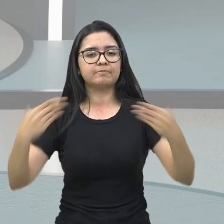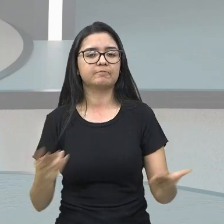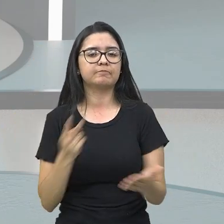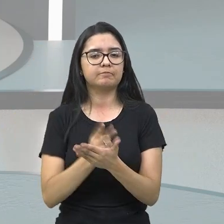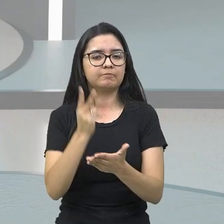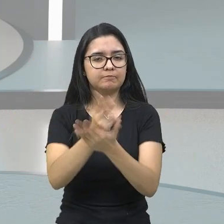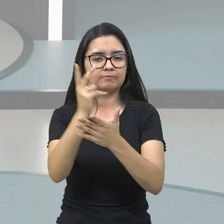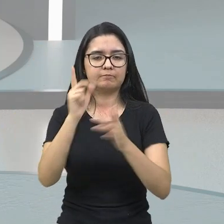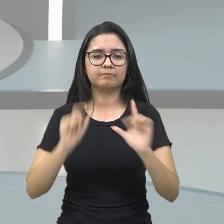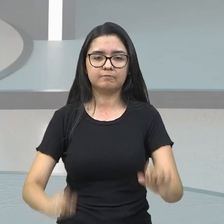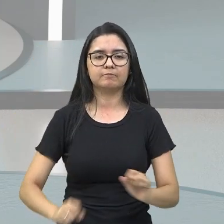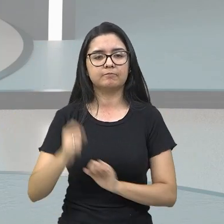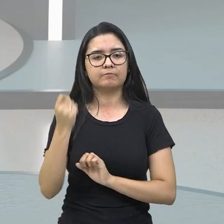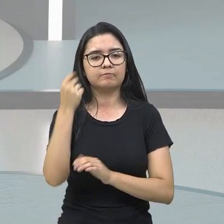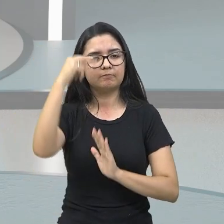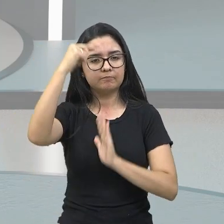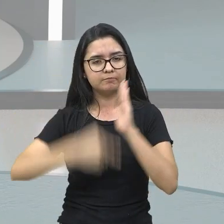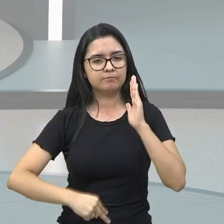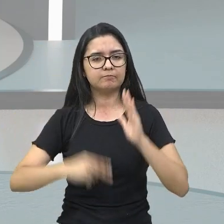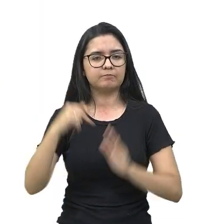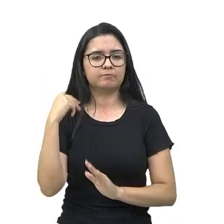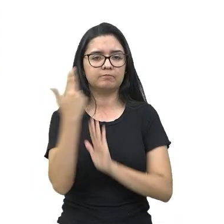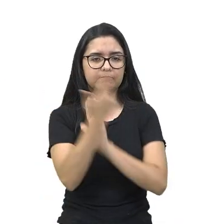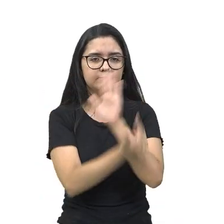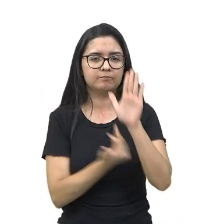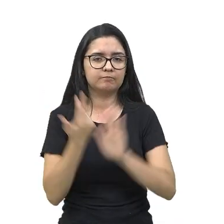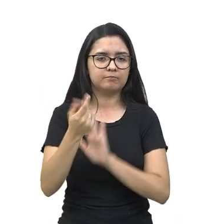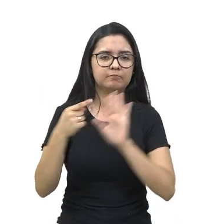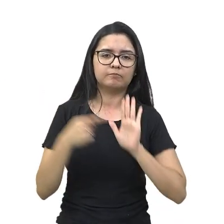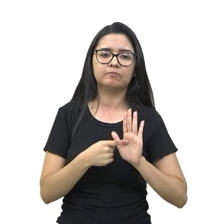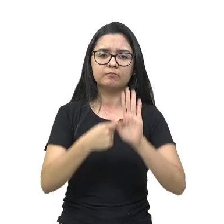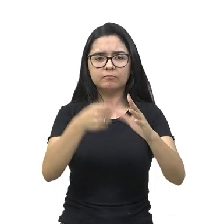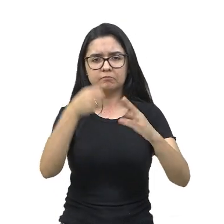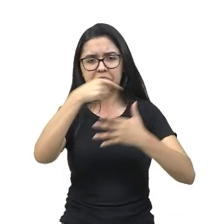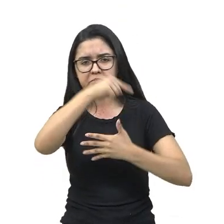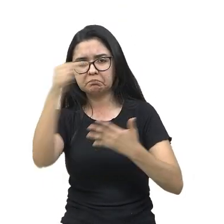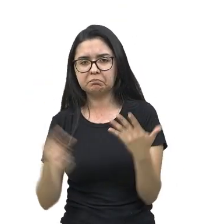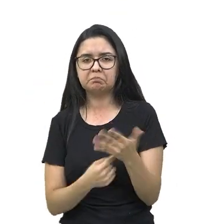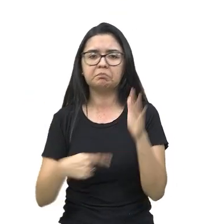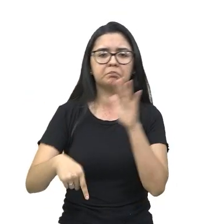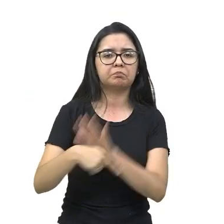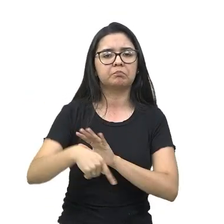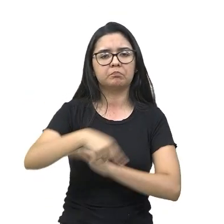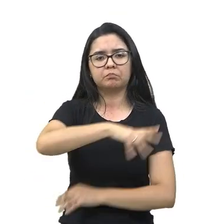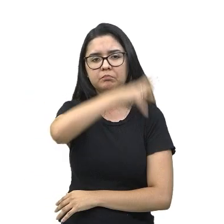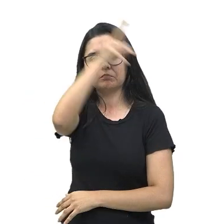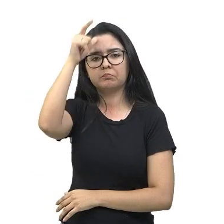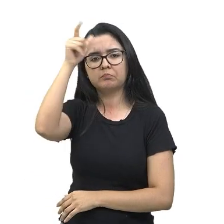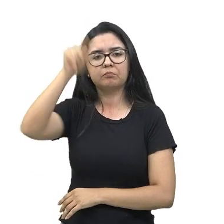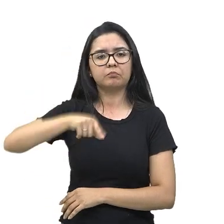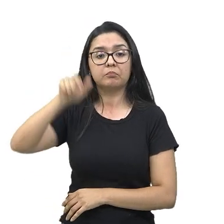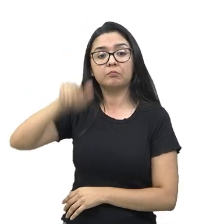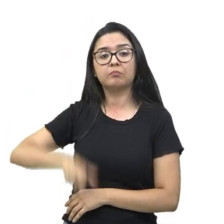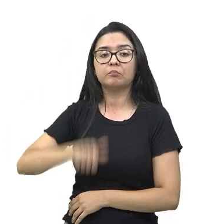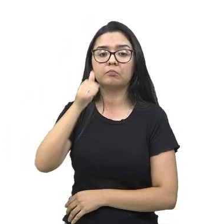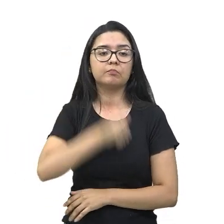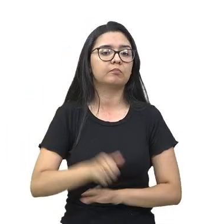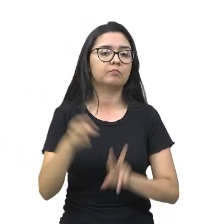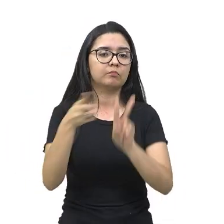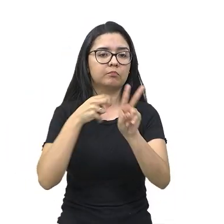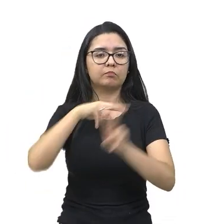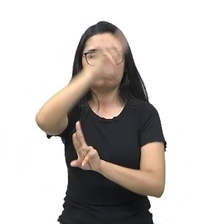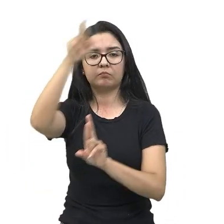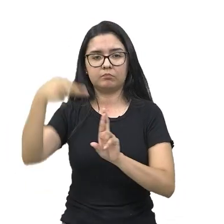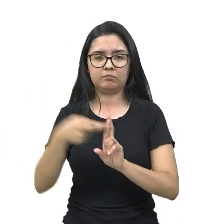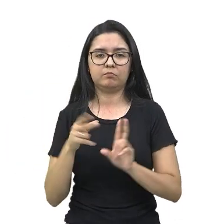a nossa ilustração, tentando trazer alguns elementos da fauna amazônica, que é a nossa indígena, já vamos fazer referência